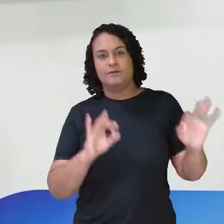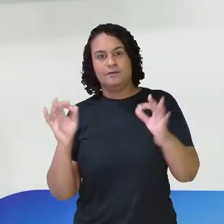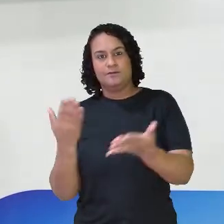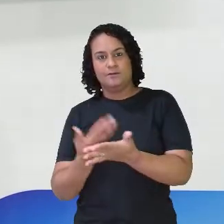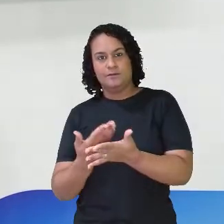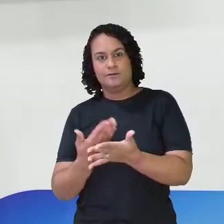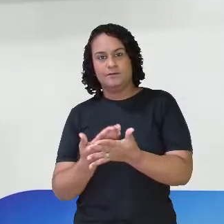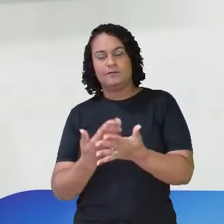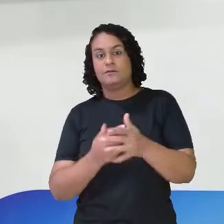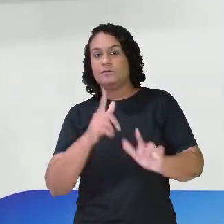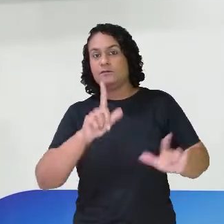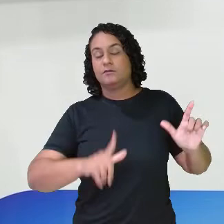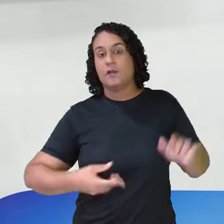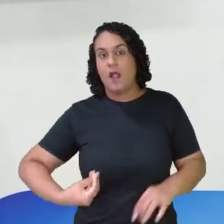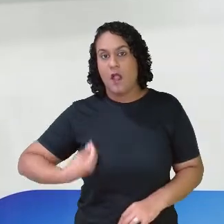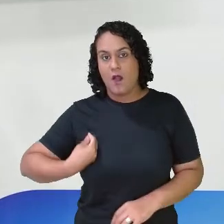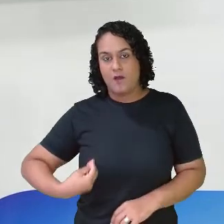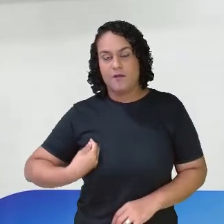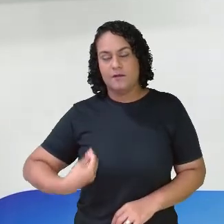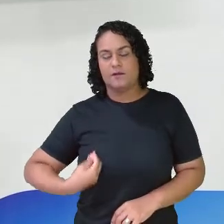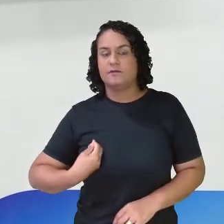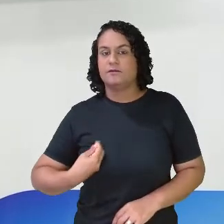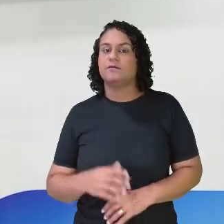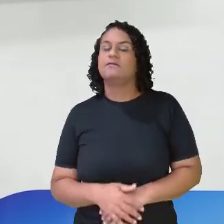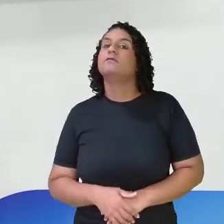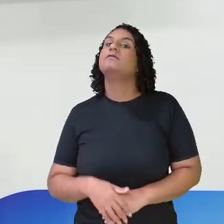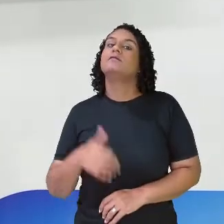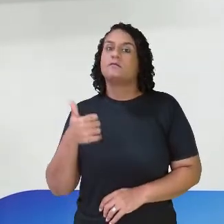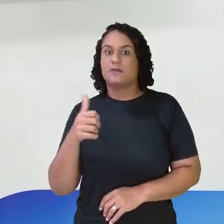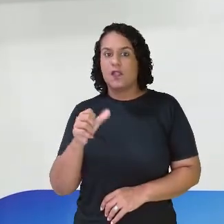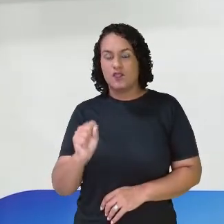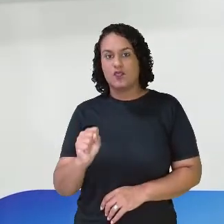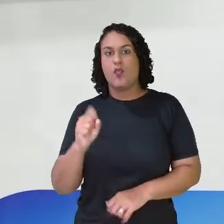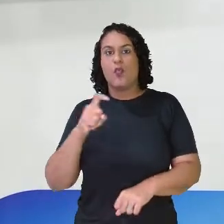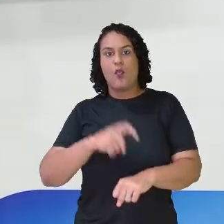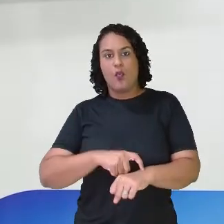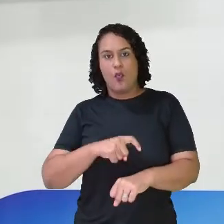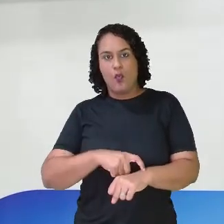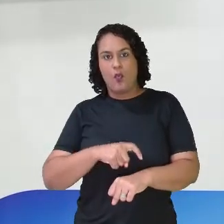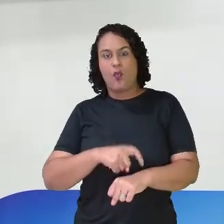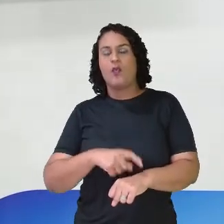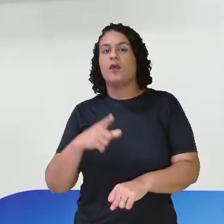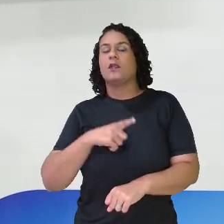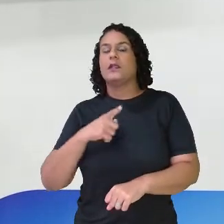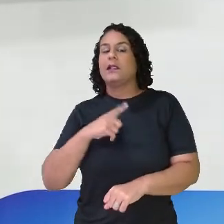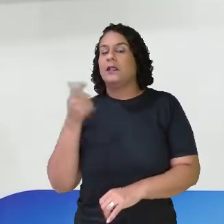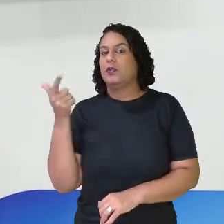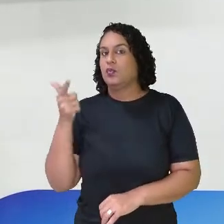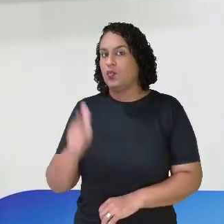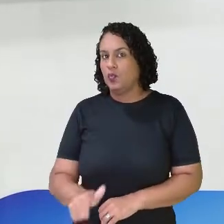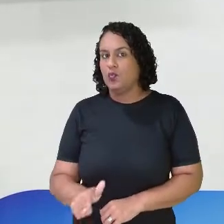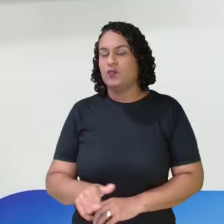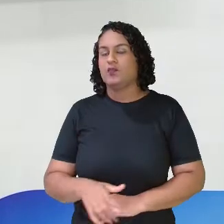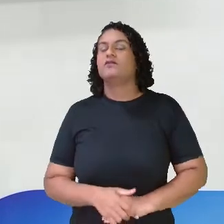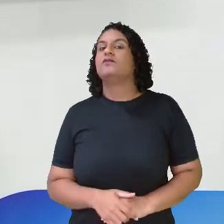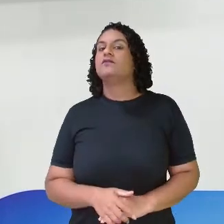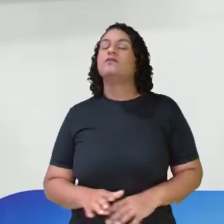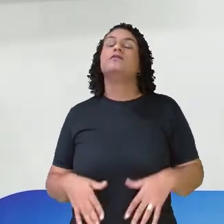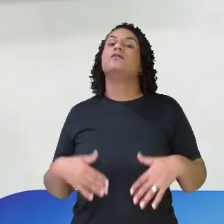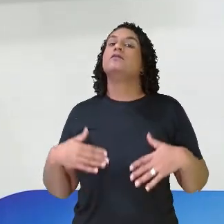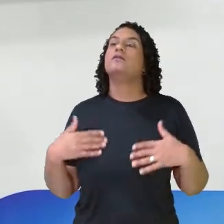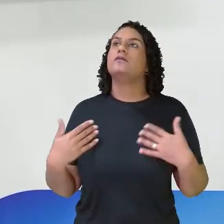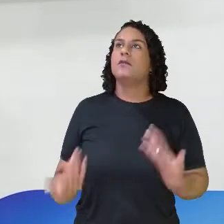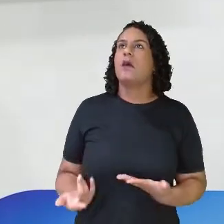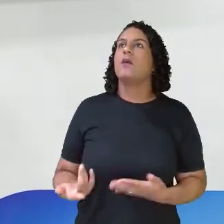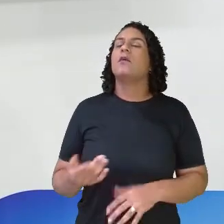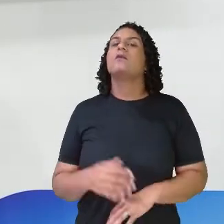sendo transmitida ao vivo. Às 18 horas também tem a reprise. Professora, beleza, a senhora me